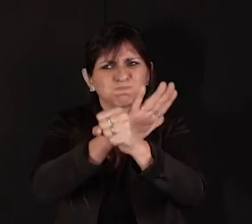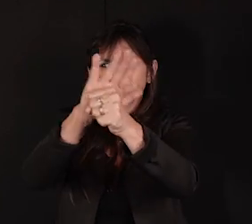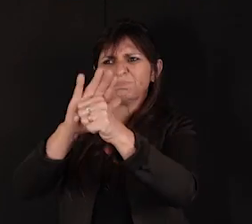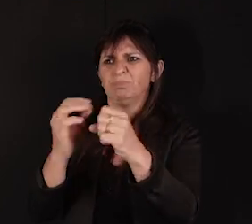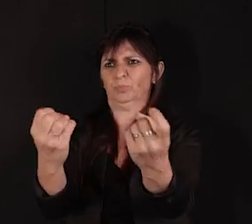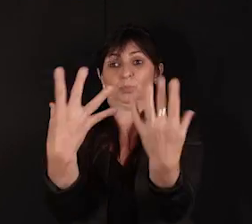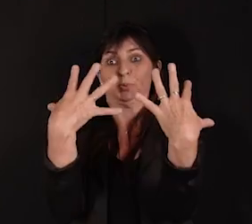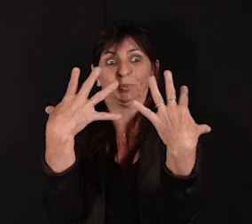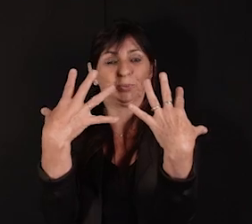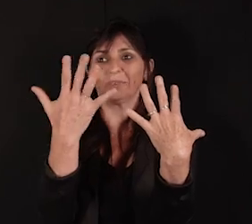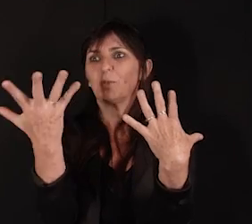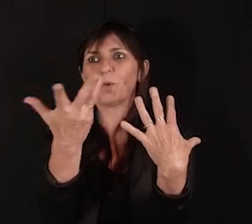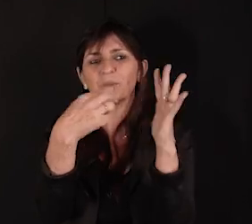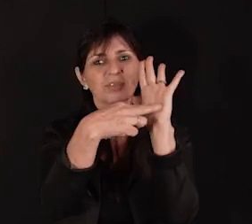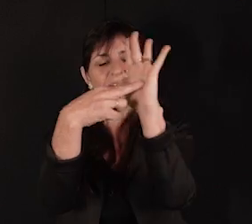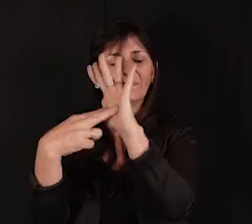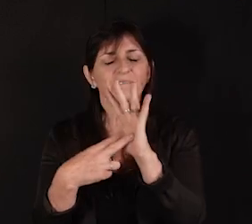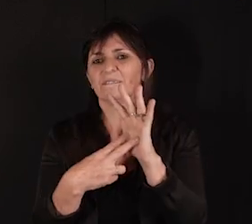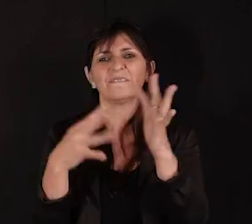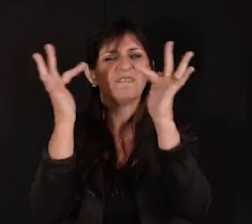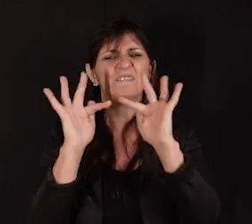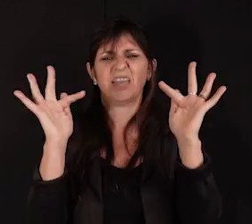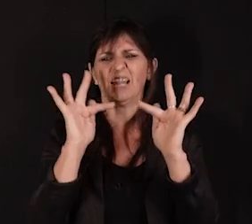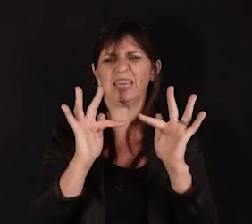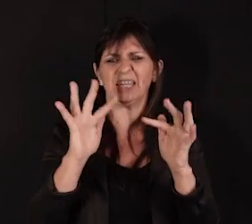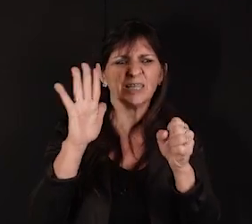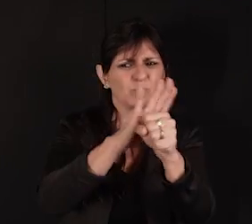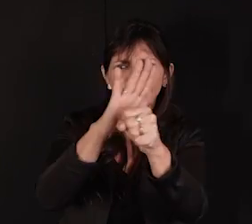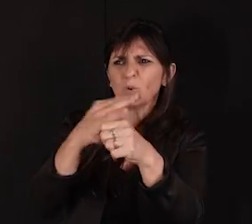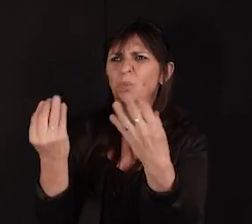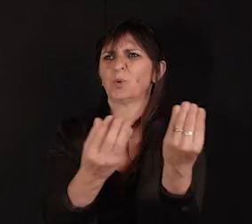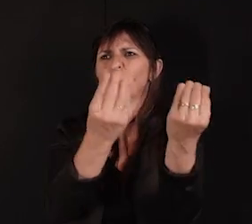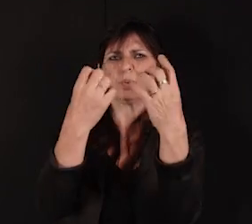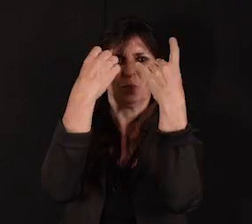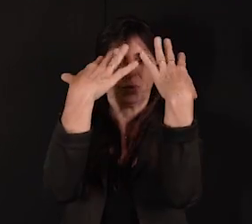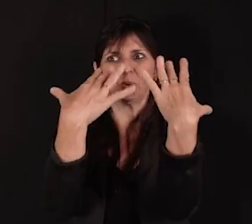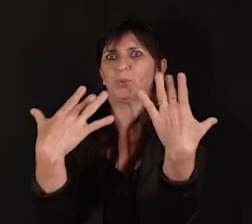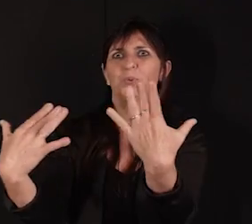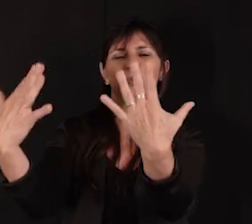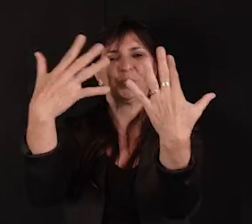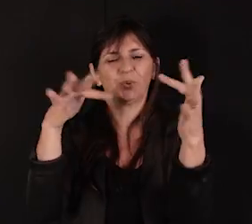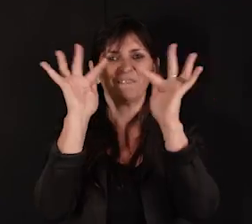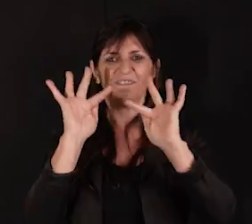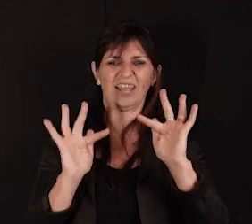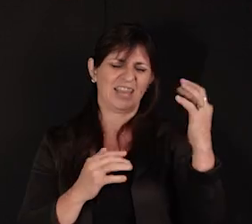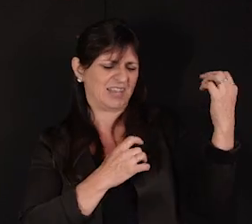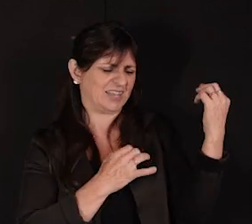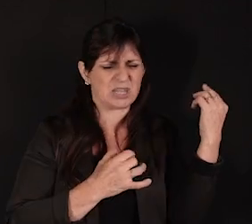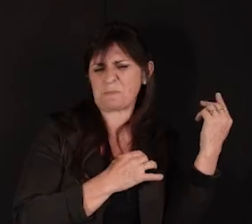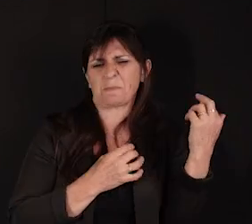Então a gente fica feliz da vida quando vê a sala cheia. E a gente fica bem animado para tocar as